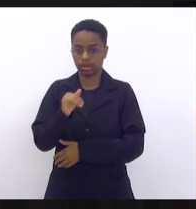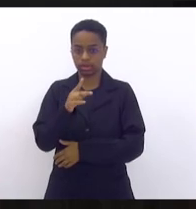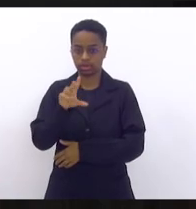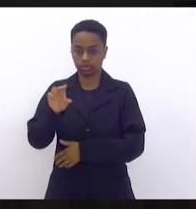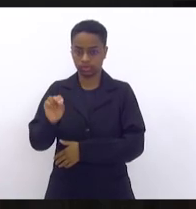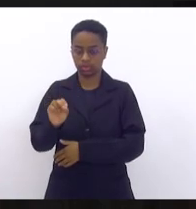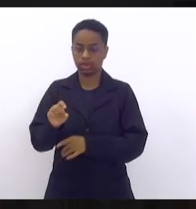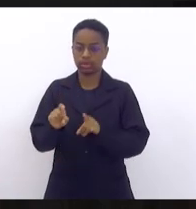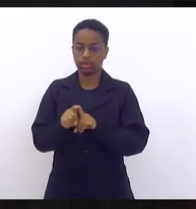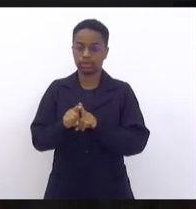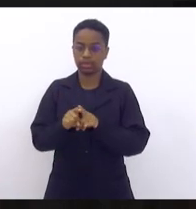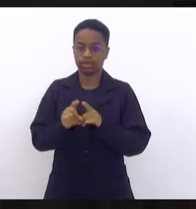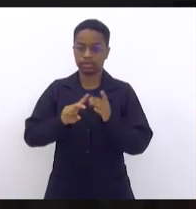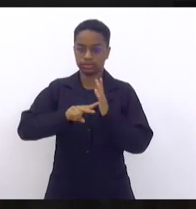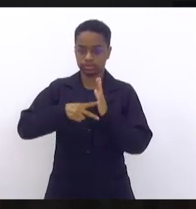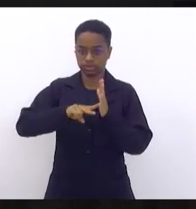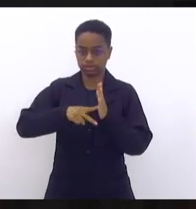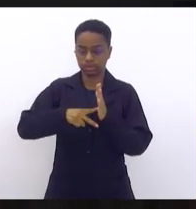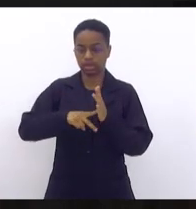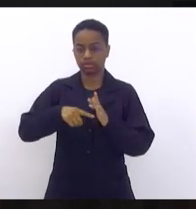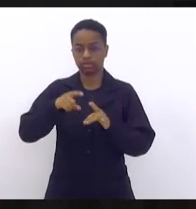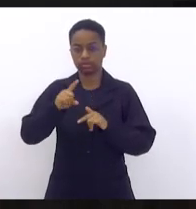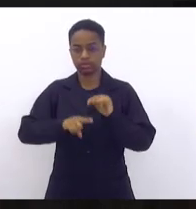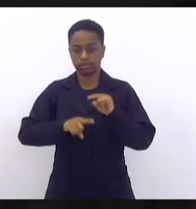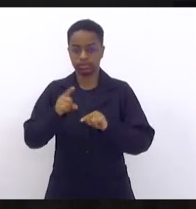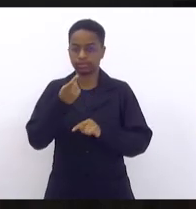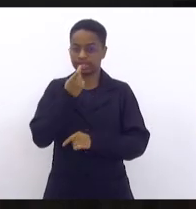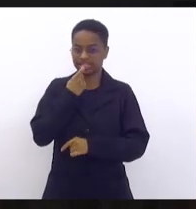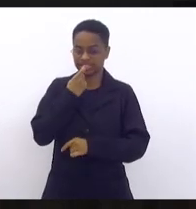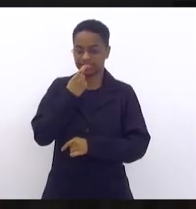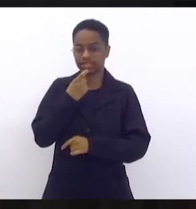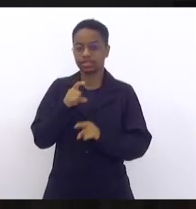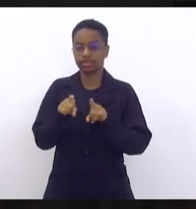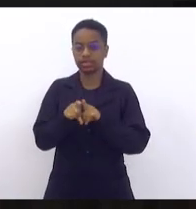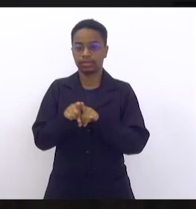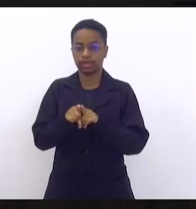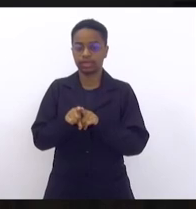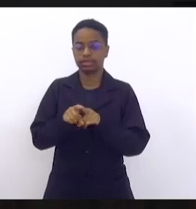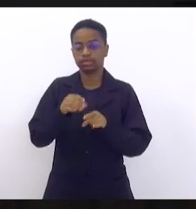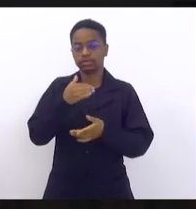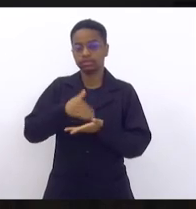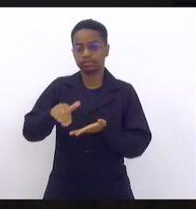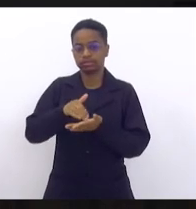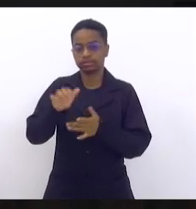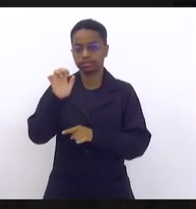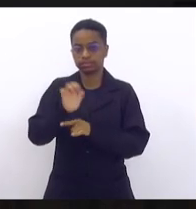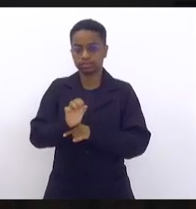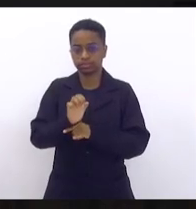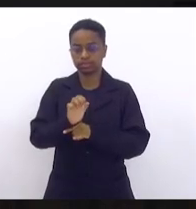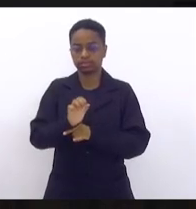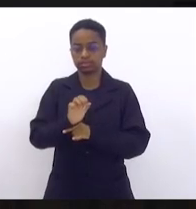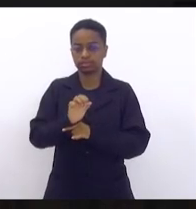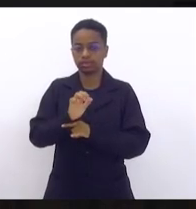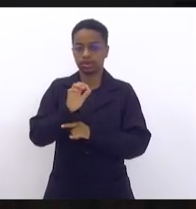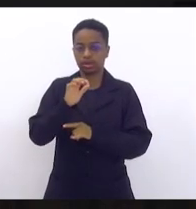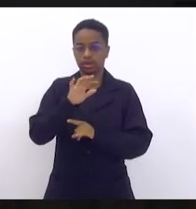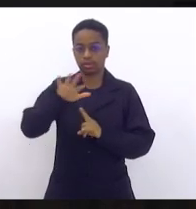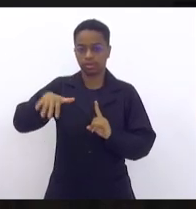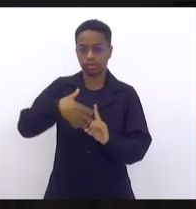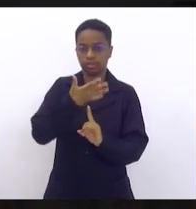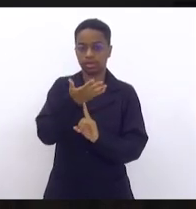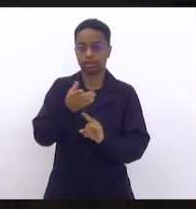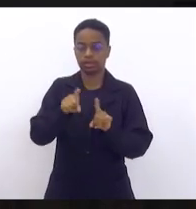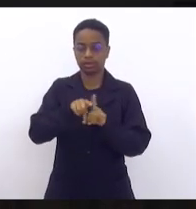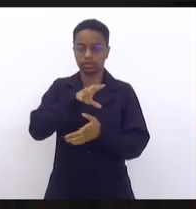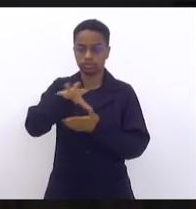Plástico do Estado do Rio de Janeiro se perde Secretaria de Estado do ambiente e sustentabilidade do Rio de Janeiro e